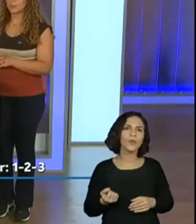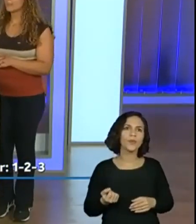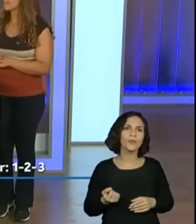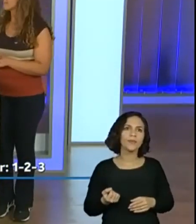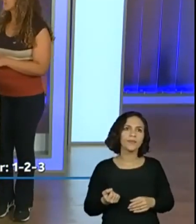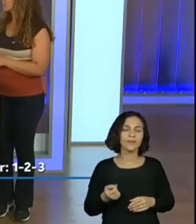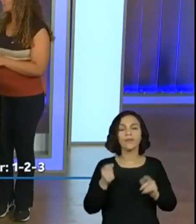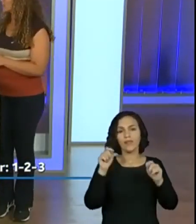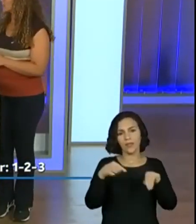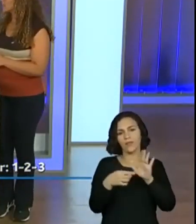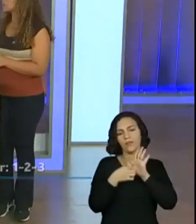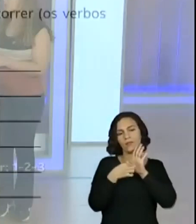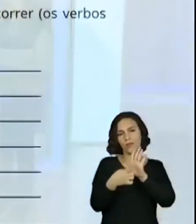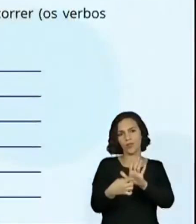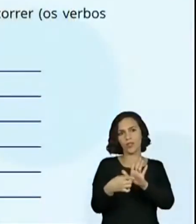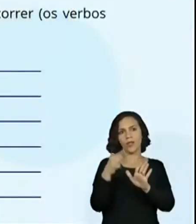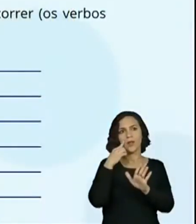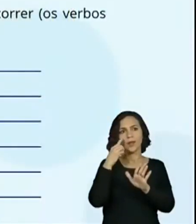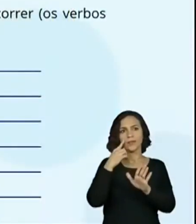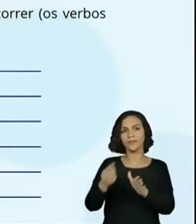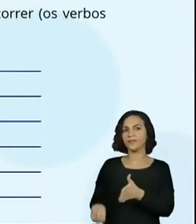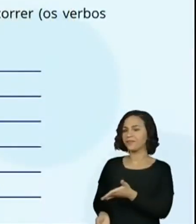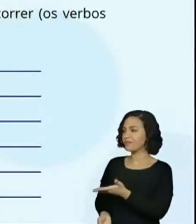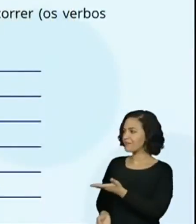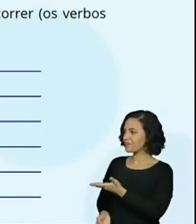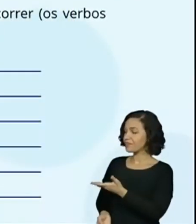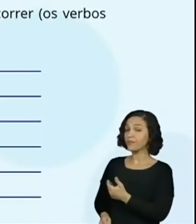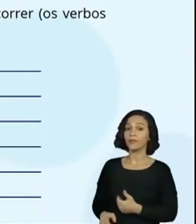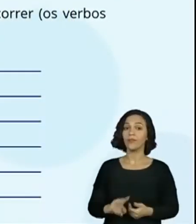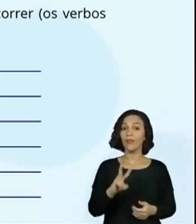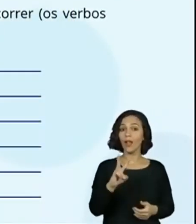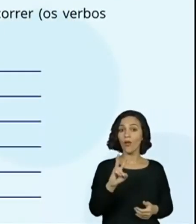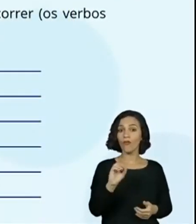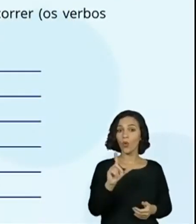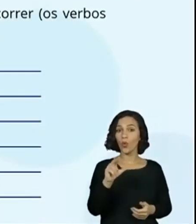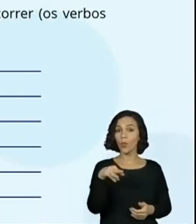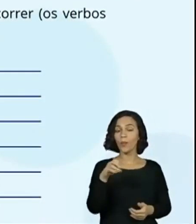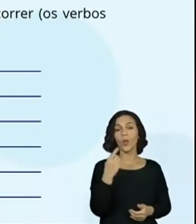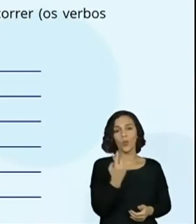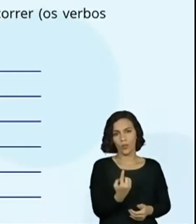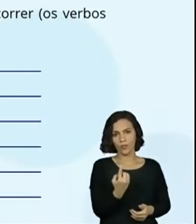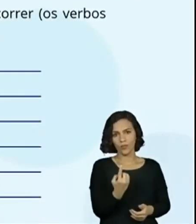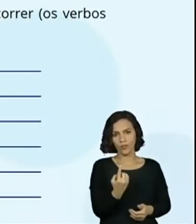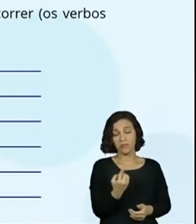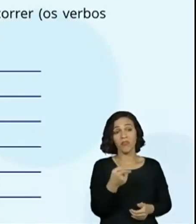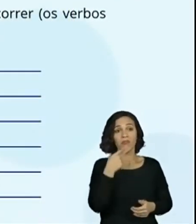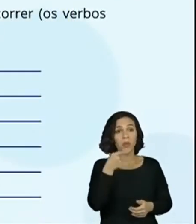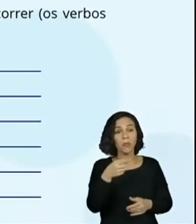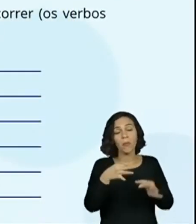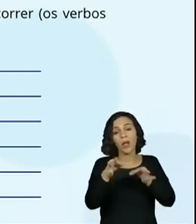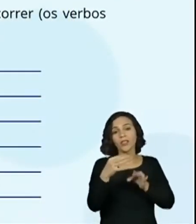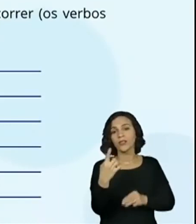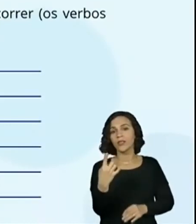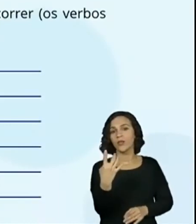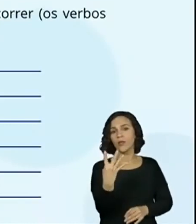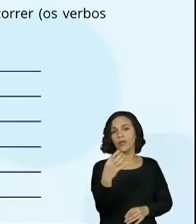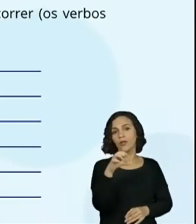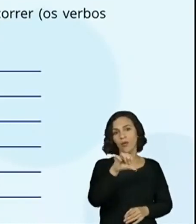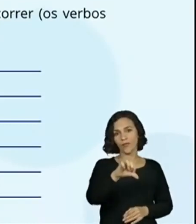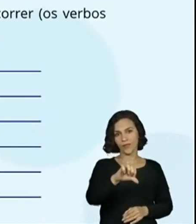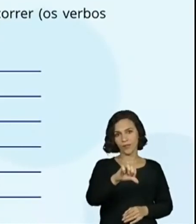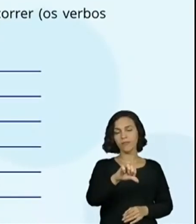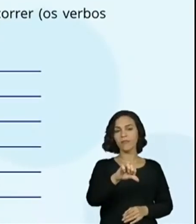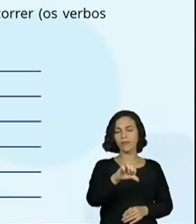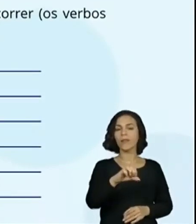eu acho que dá para mostrar, sim, que está aqui embaixo. Volume 1, aqui para a gente, ele estava constando na página